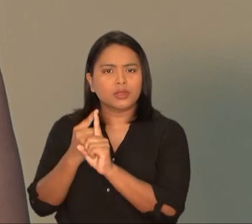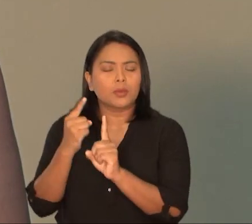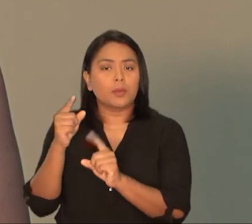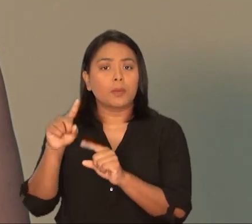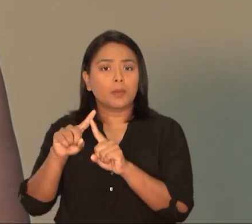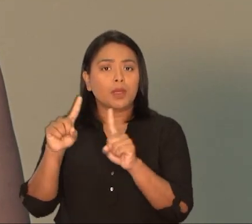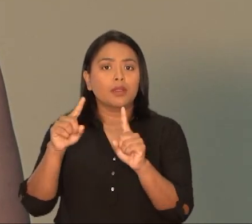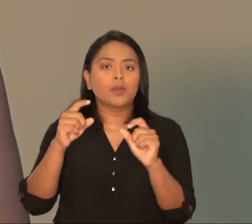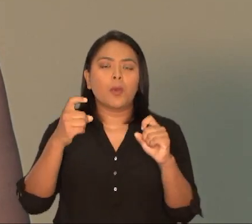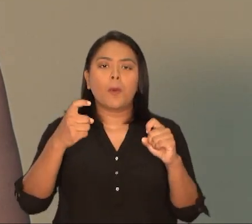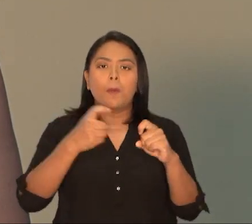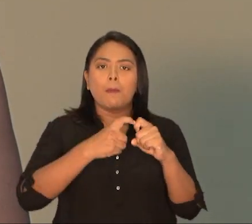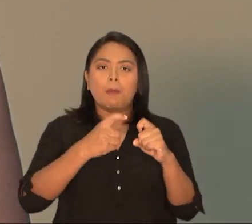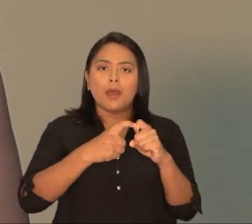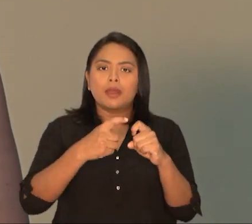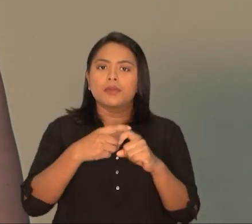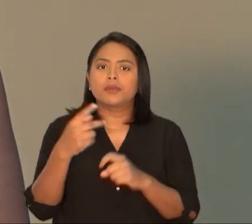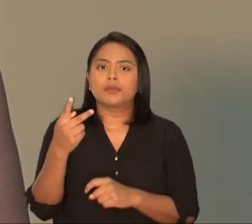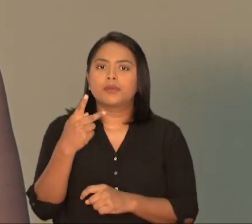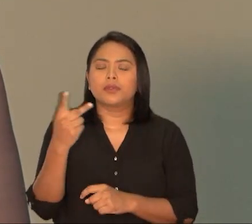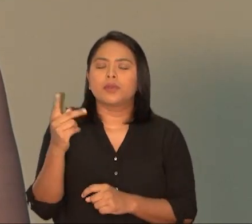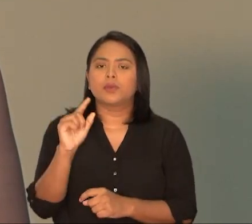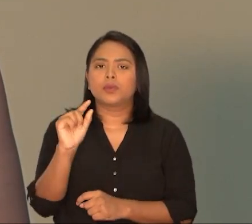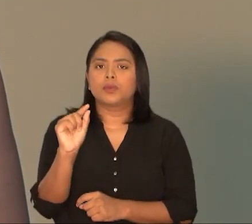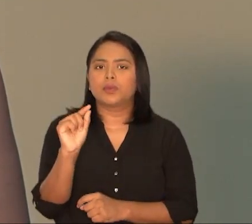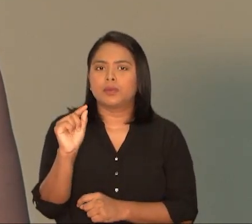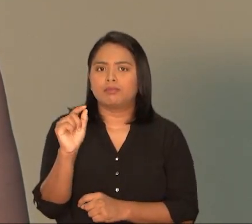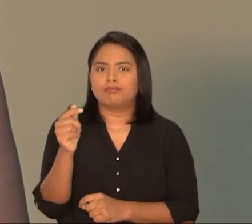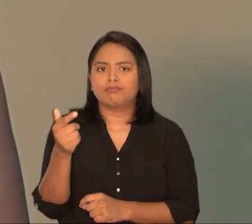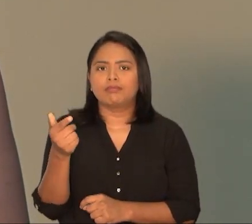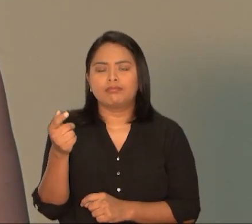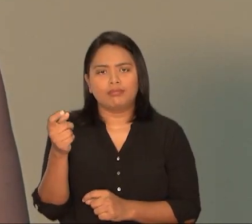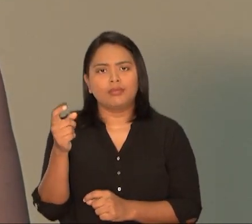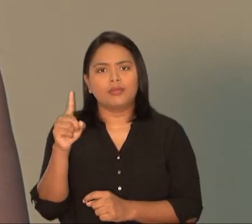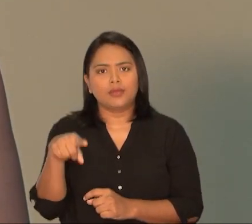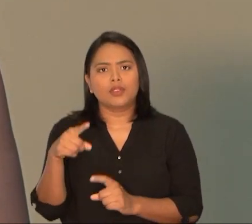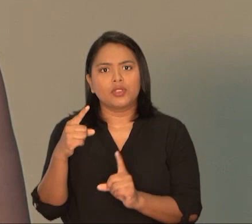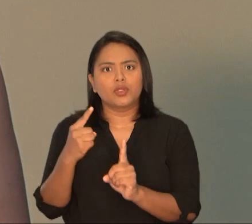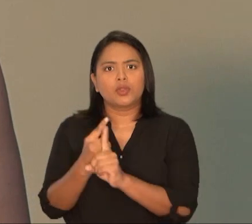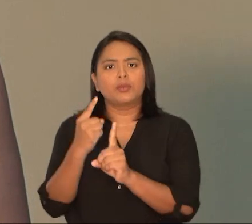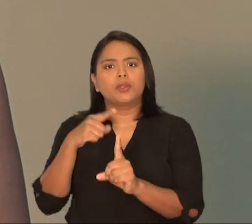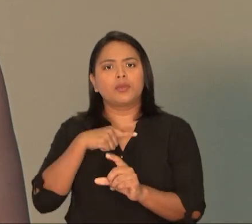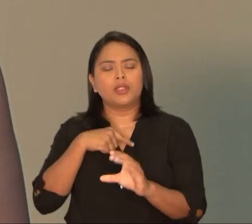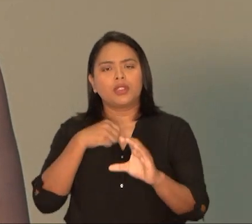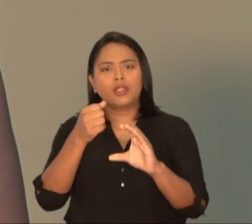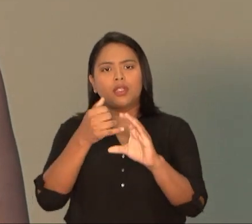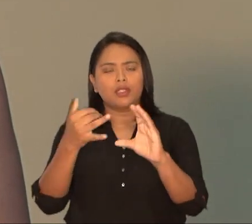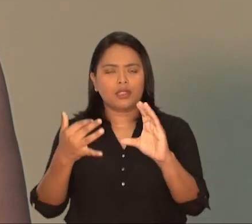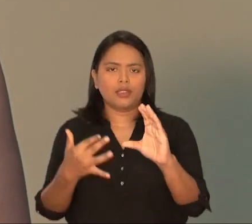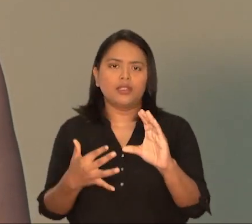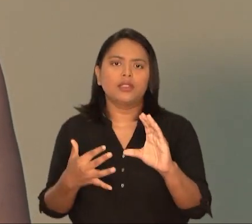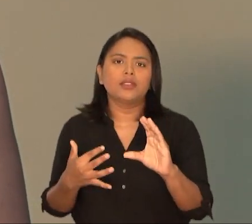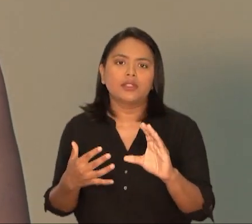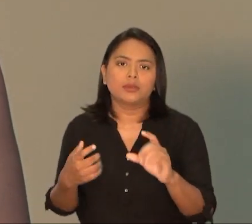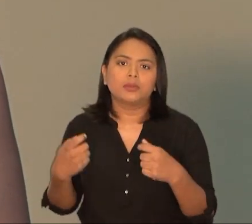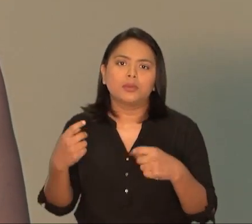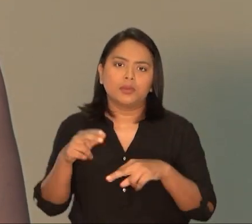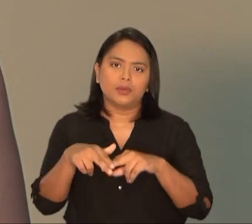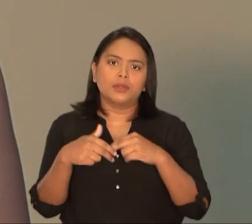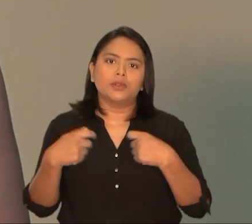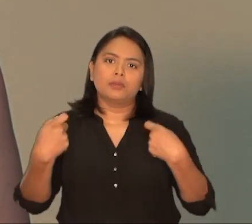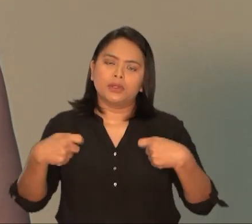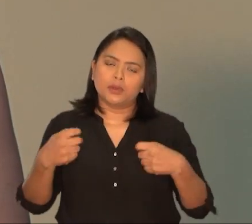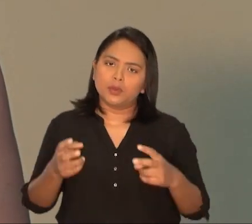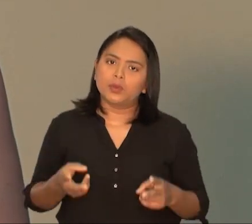disse que não tem como não ser, né? Porque ele tem todas as características clínicas. Então, precisa